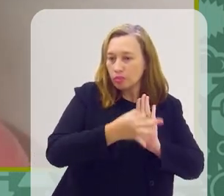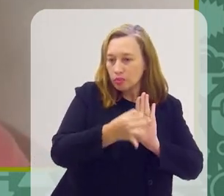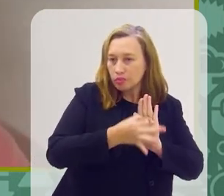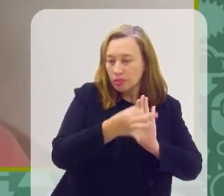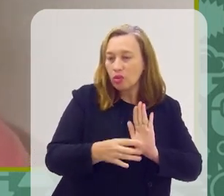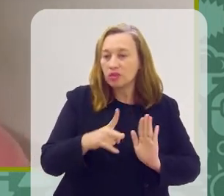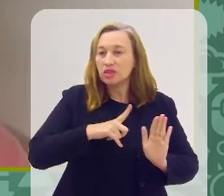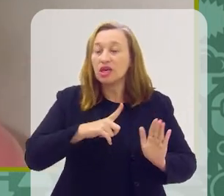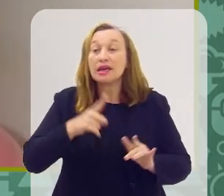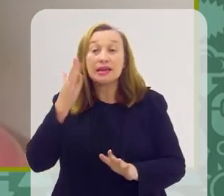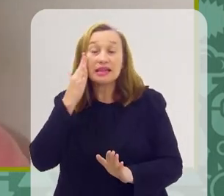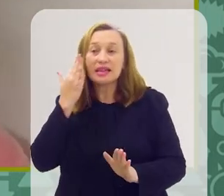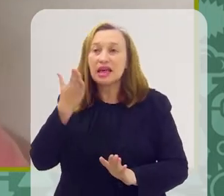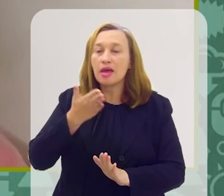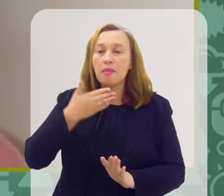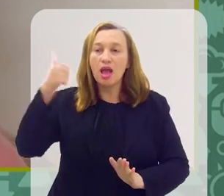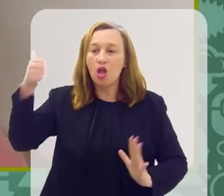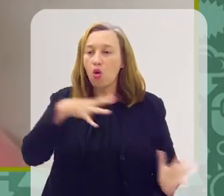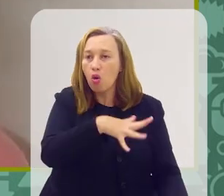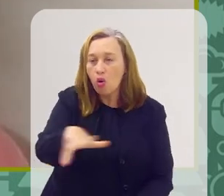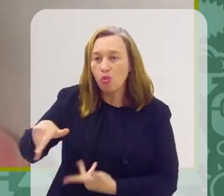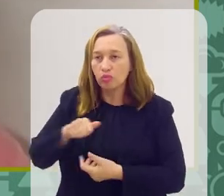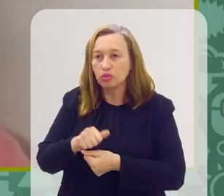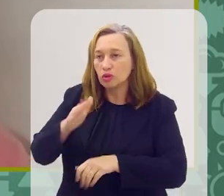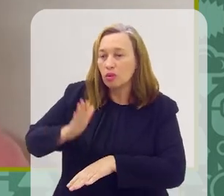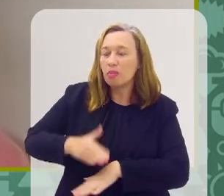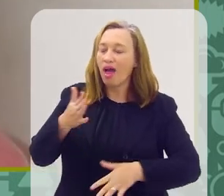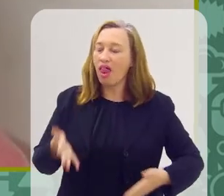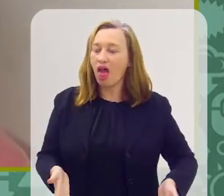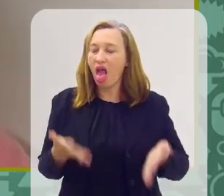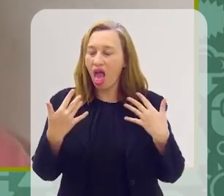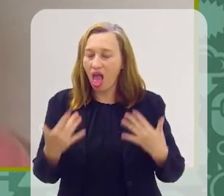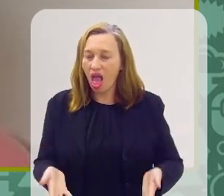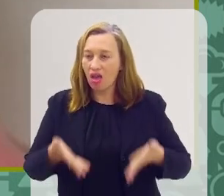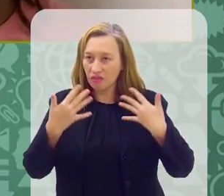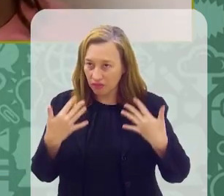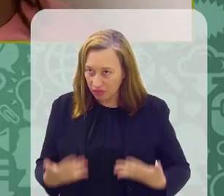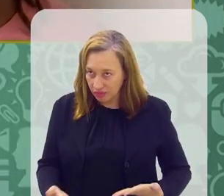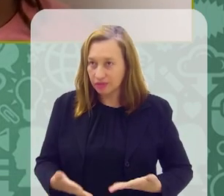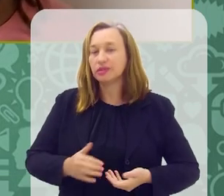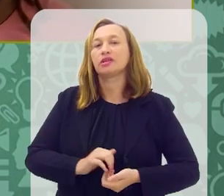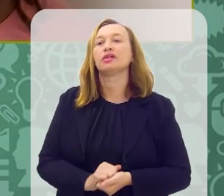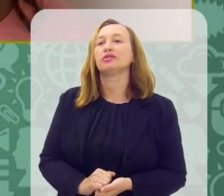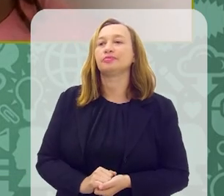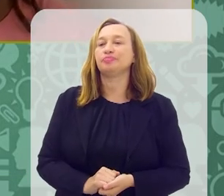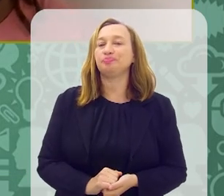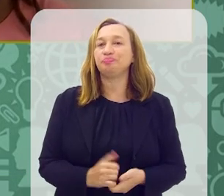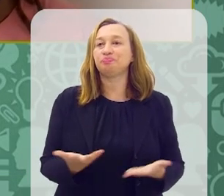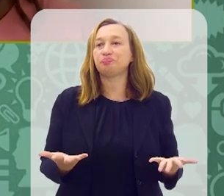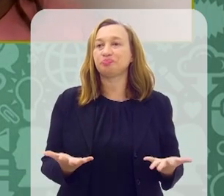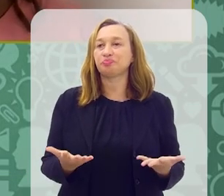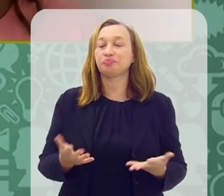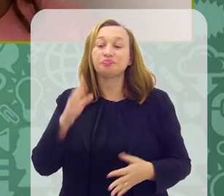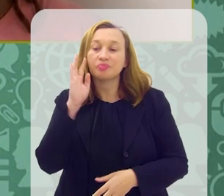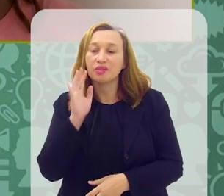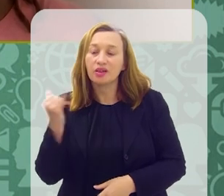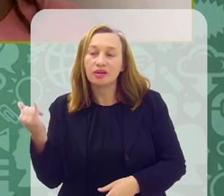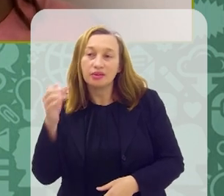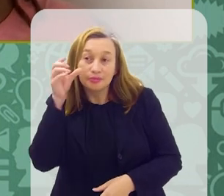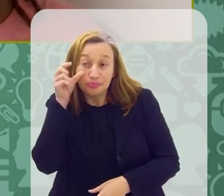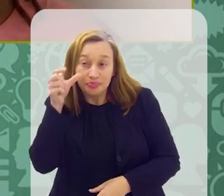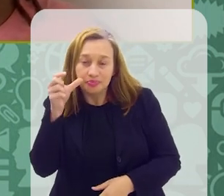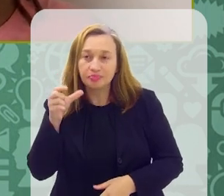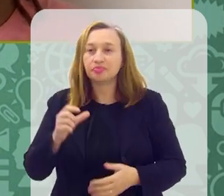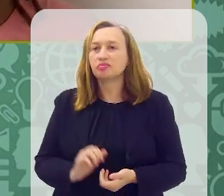ele pode entender o mundo muito melhor, com muito mais leveza e de forma muito mais, né,